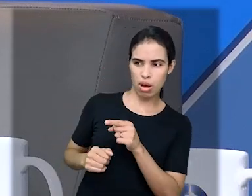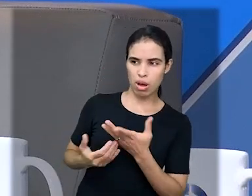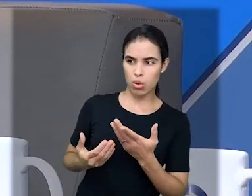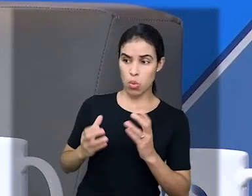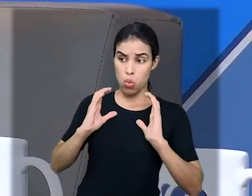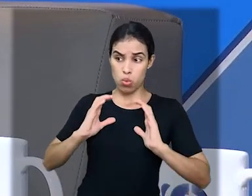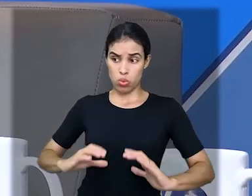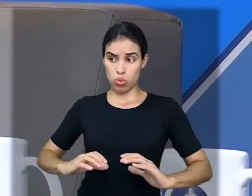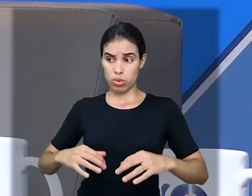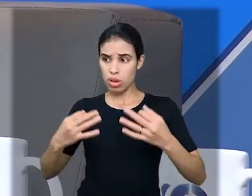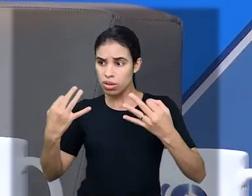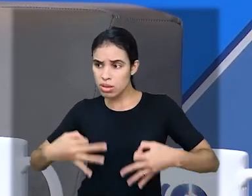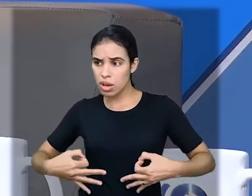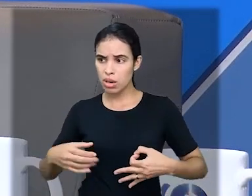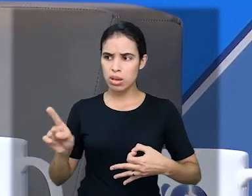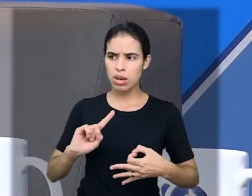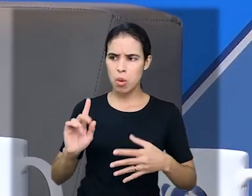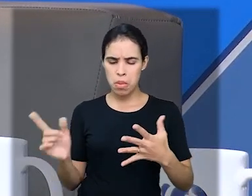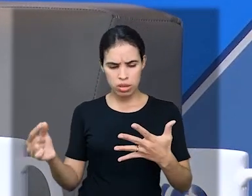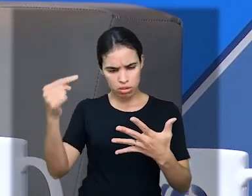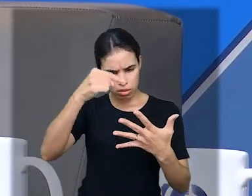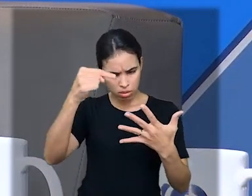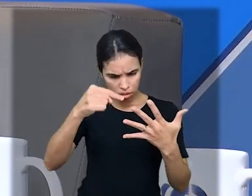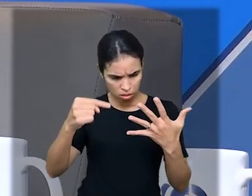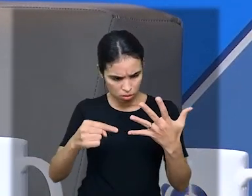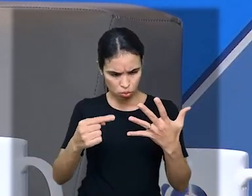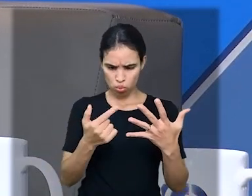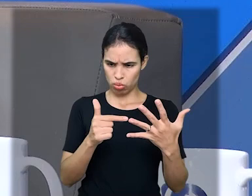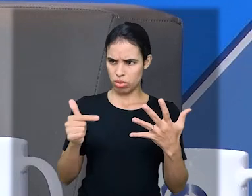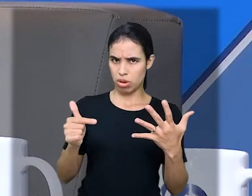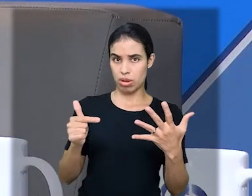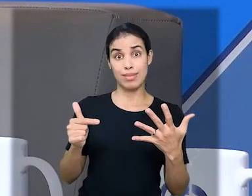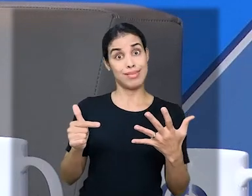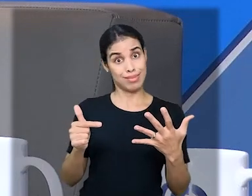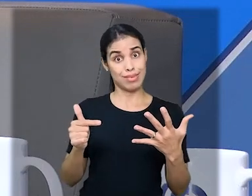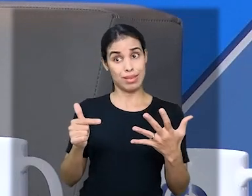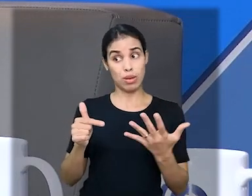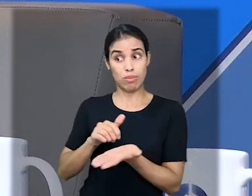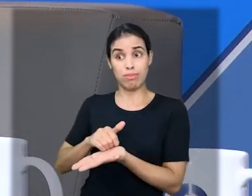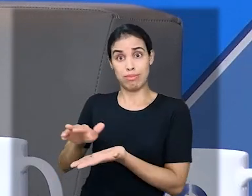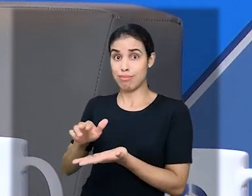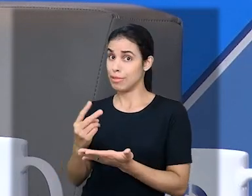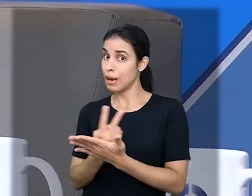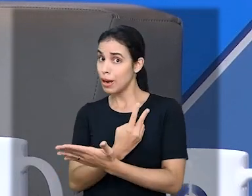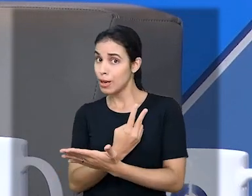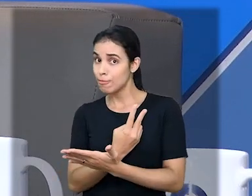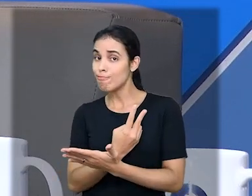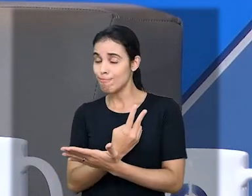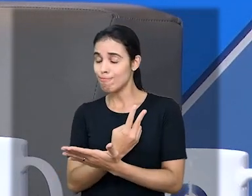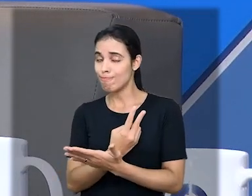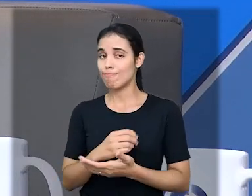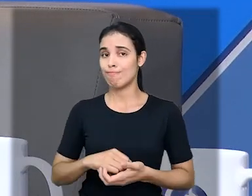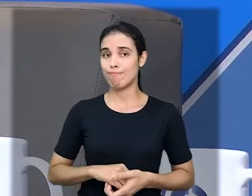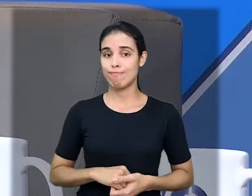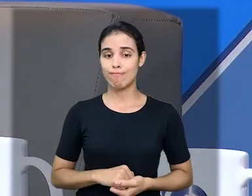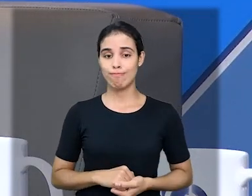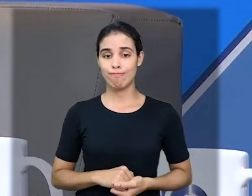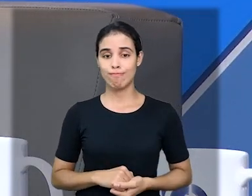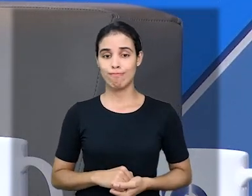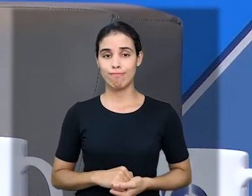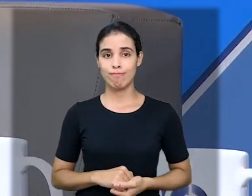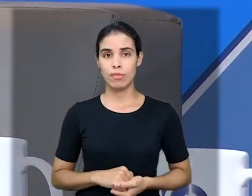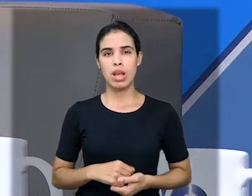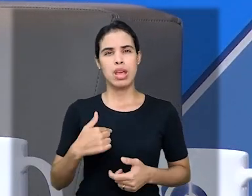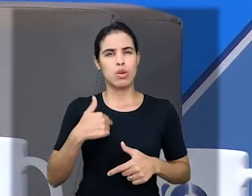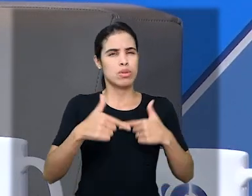empregado não está inserida em nenhuma das outras alíneas, a gente configura o mau procedimento. Então, eu tenho aí